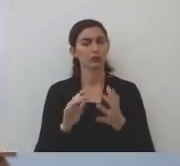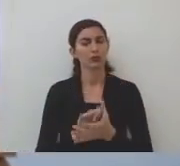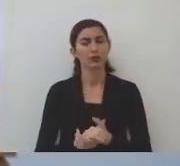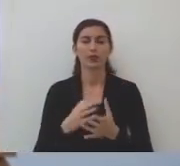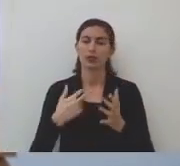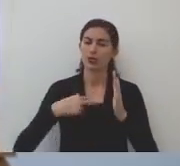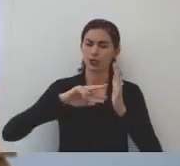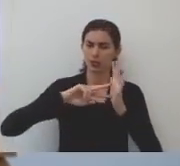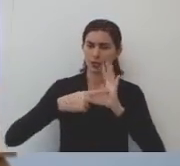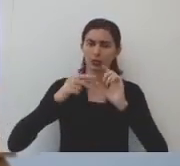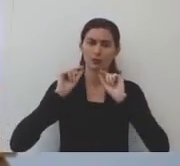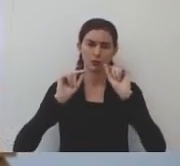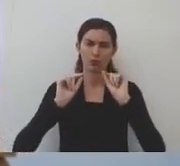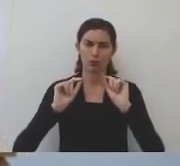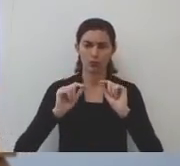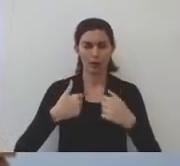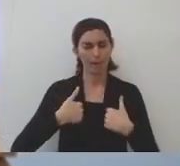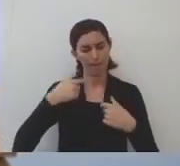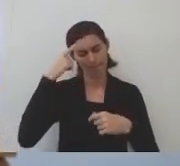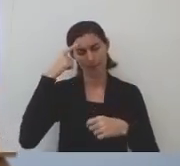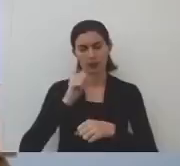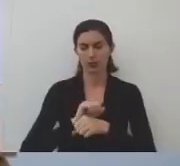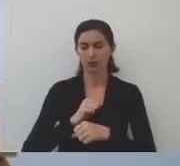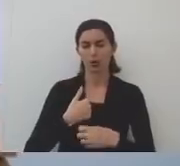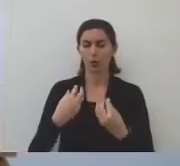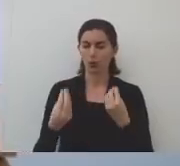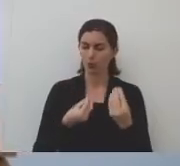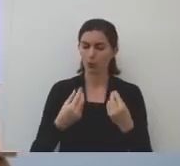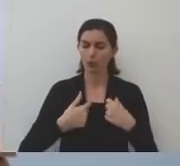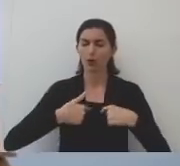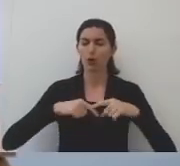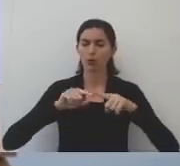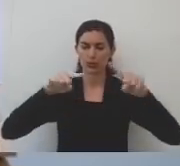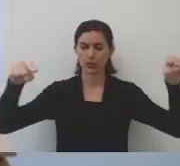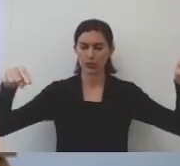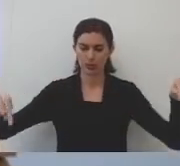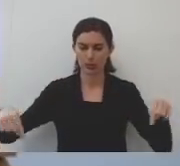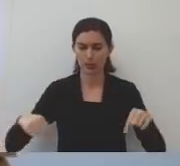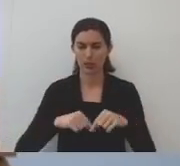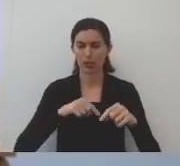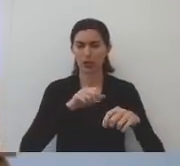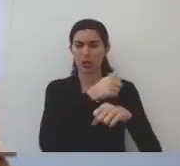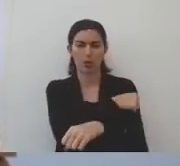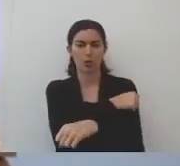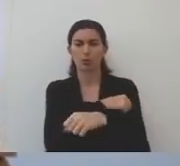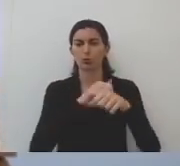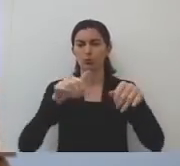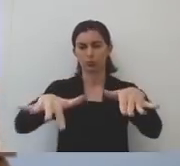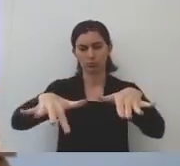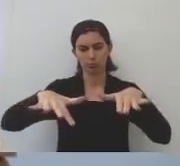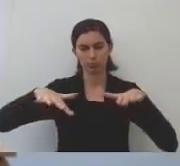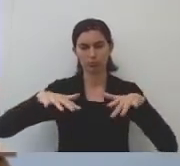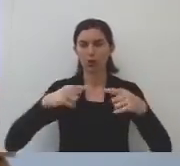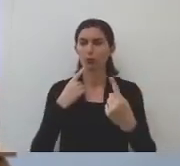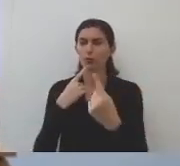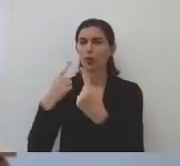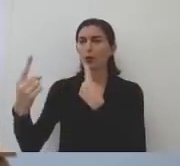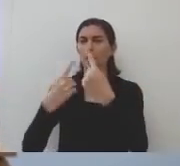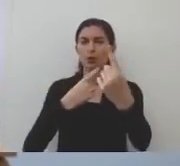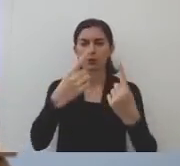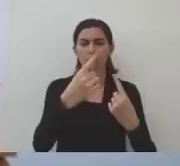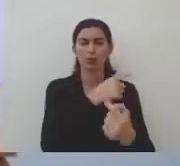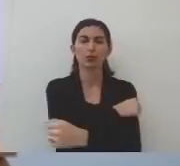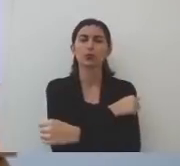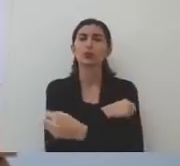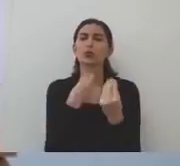pessoal? Significa que, pare e pense, como é que você entra numa sala de aula? Como é que é esse diálogo com o